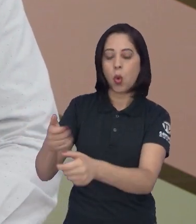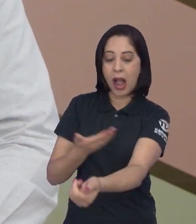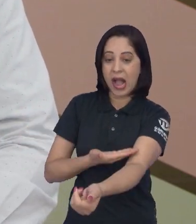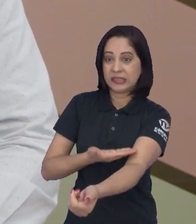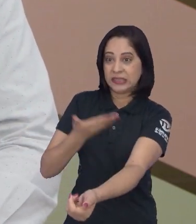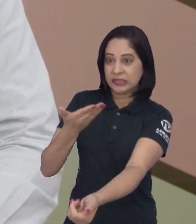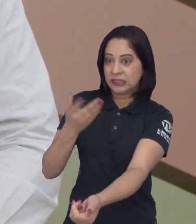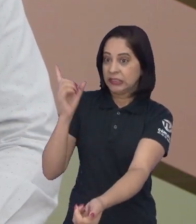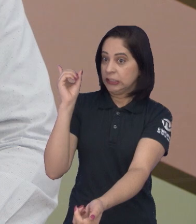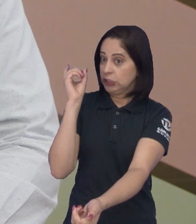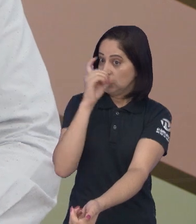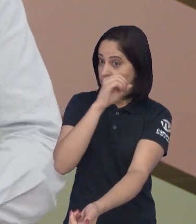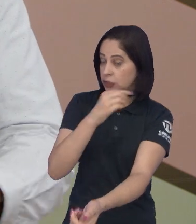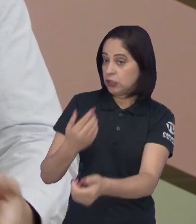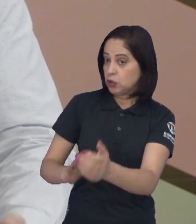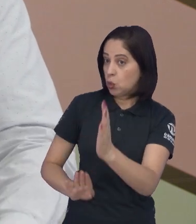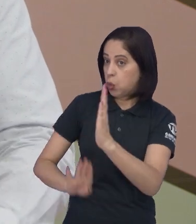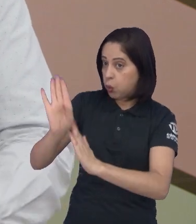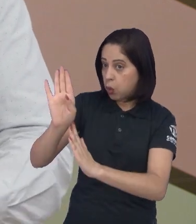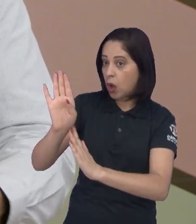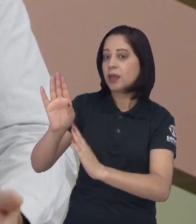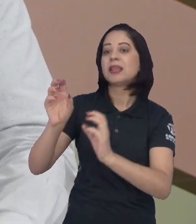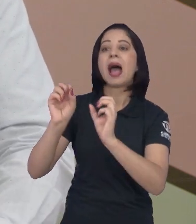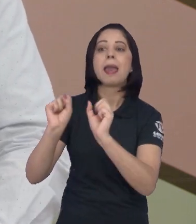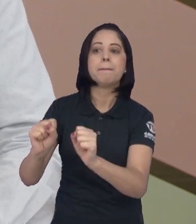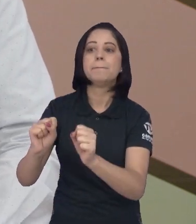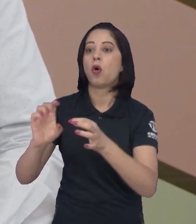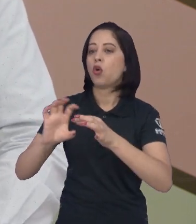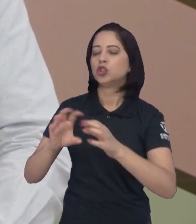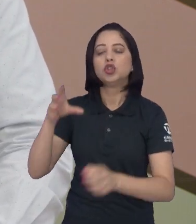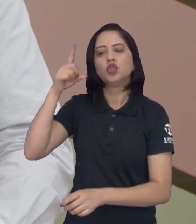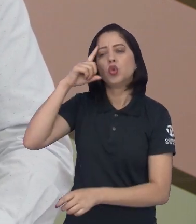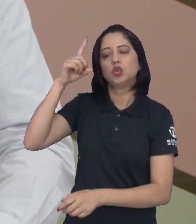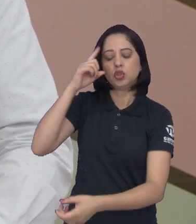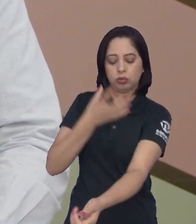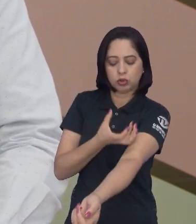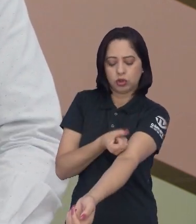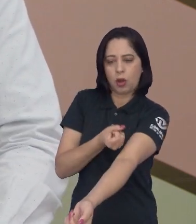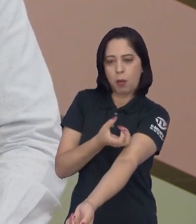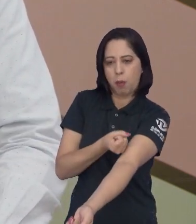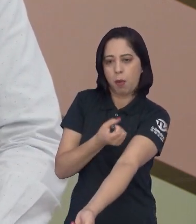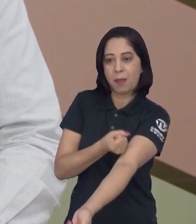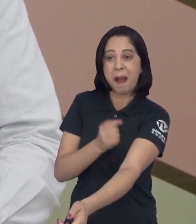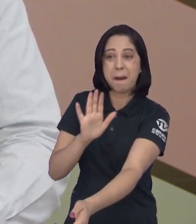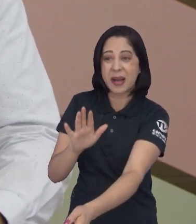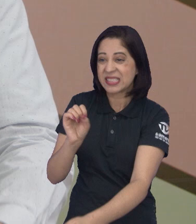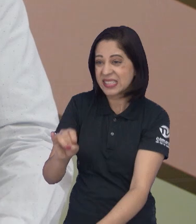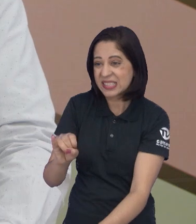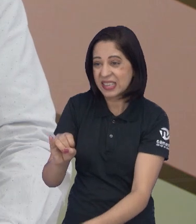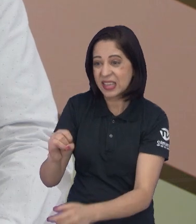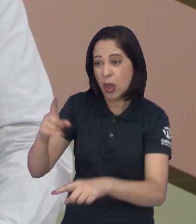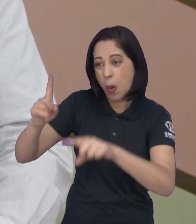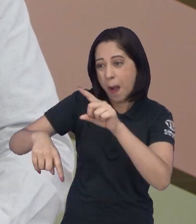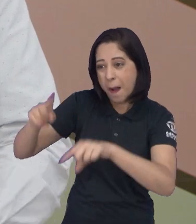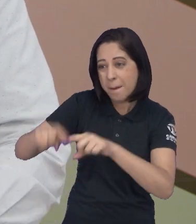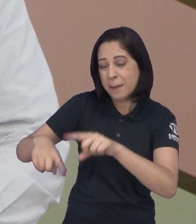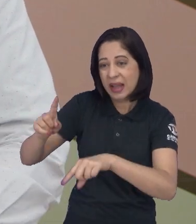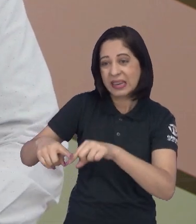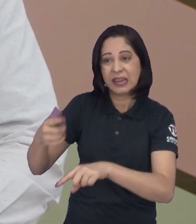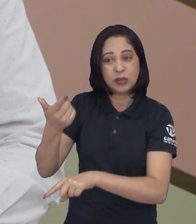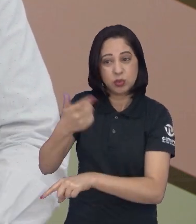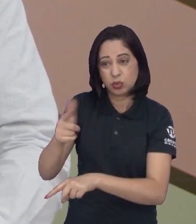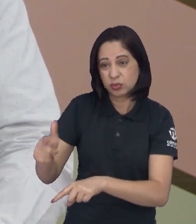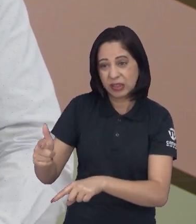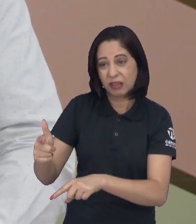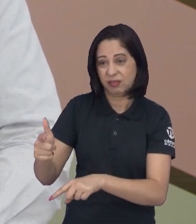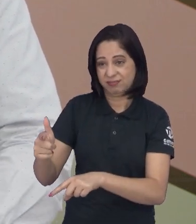ter o seu próprio aparelho Ah porque você pode medir à noite no final de semana mas se não tem essa condição e tem uma UBS perto da sua casa ou